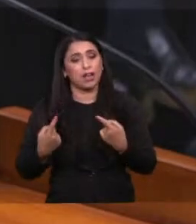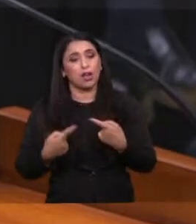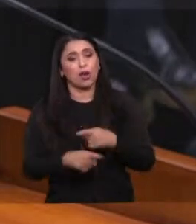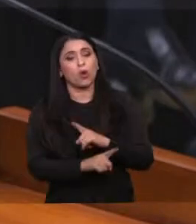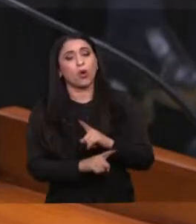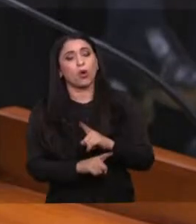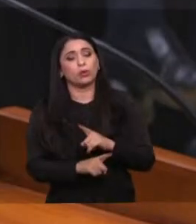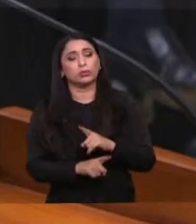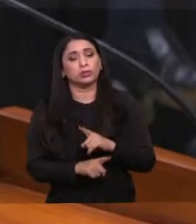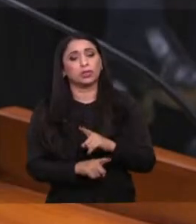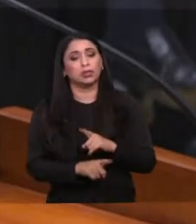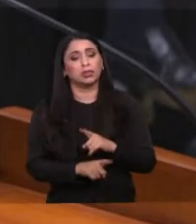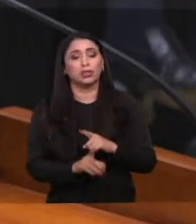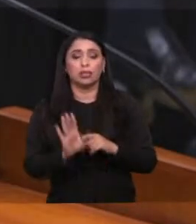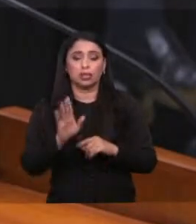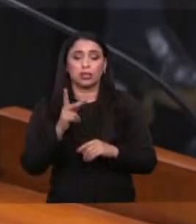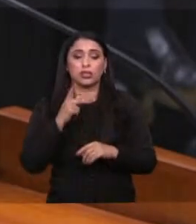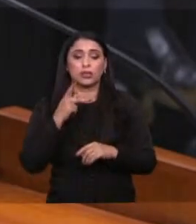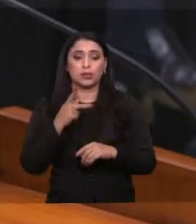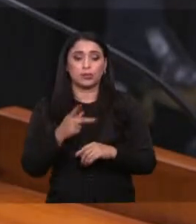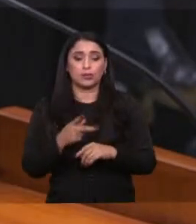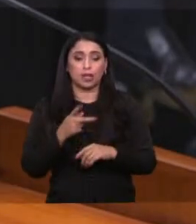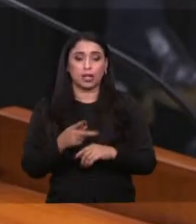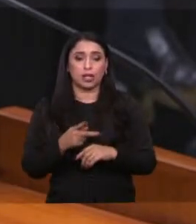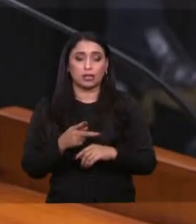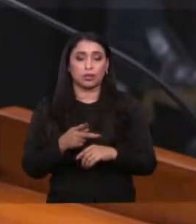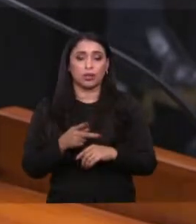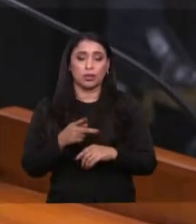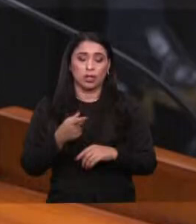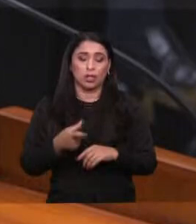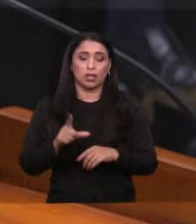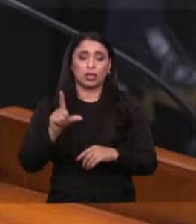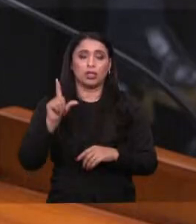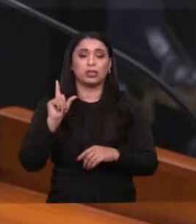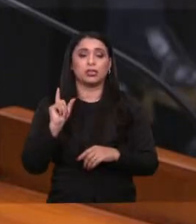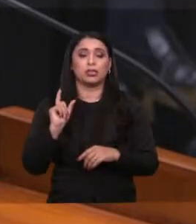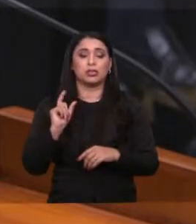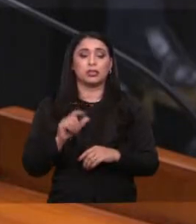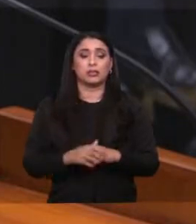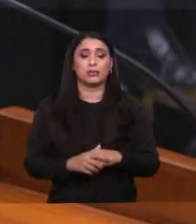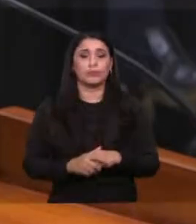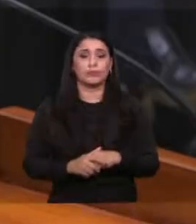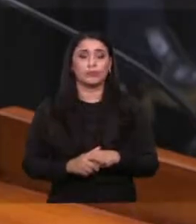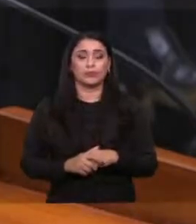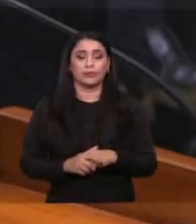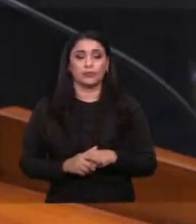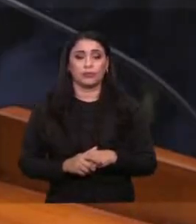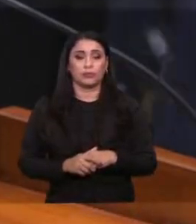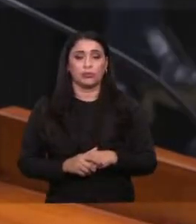como daqui dessa tribuna já foi dito pelos que me antecederam,